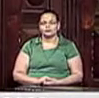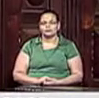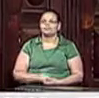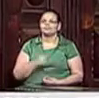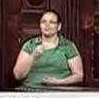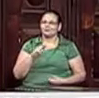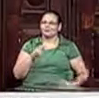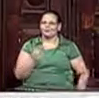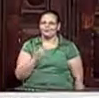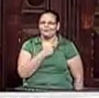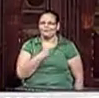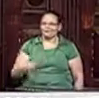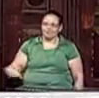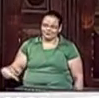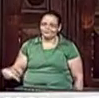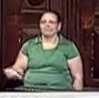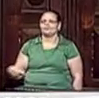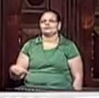Senhora presidente,